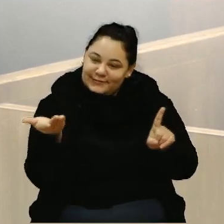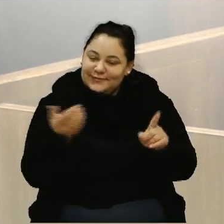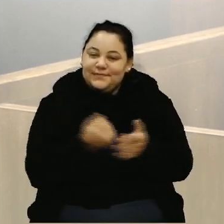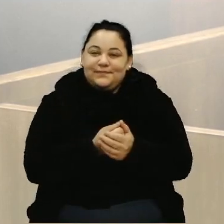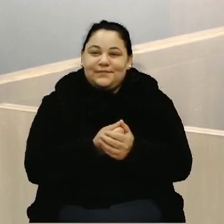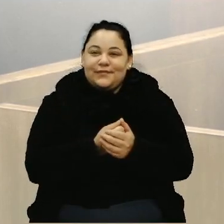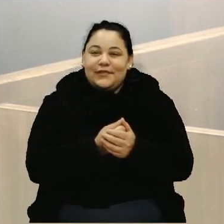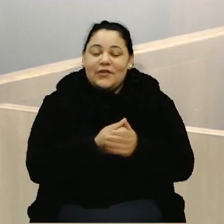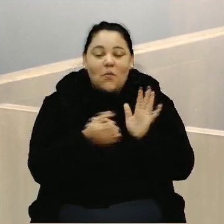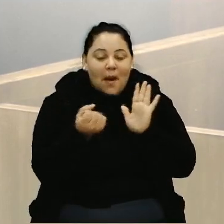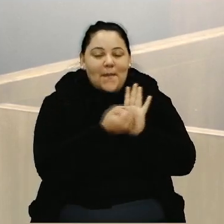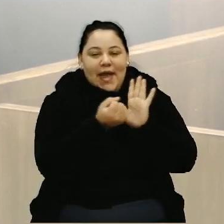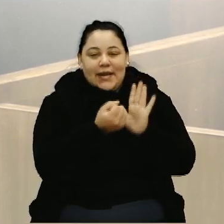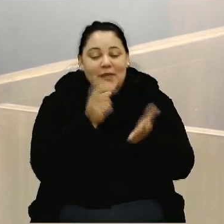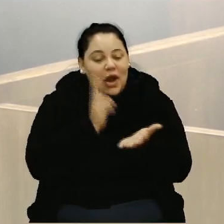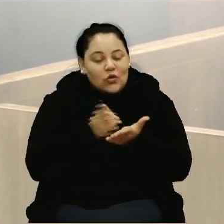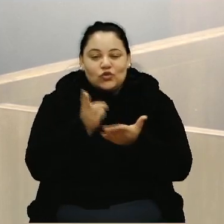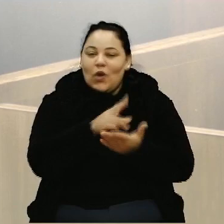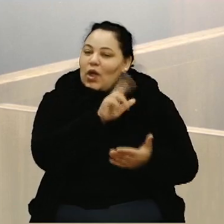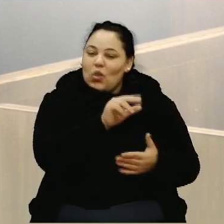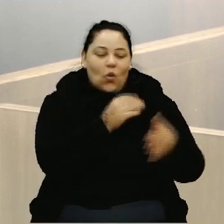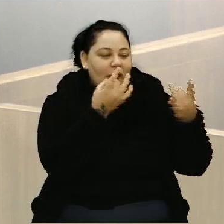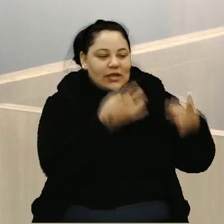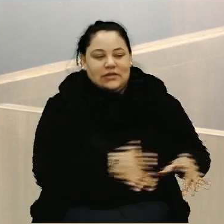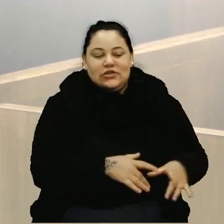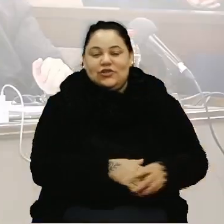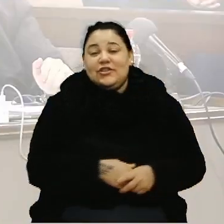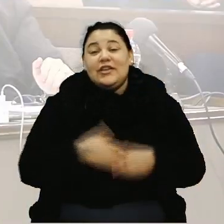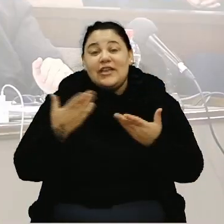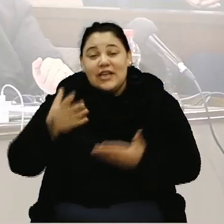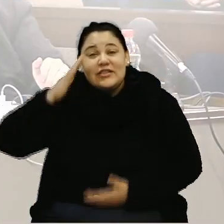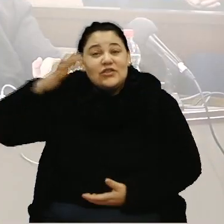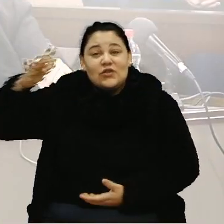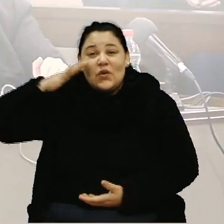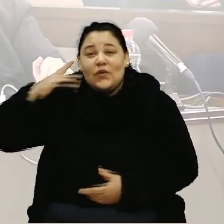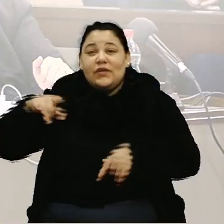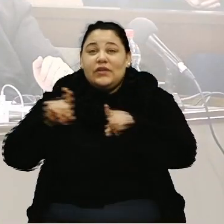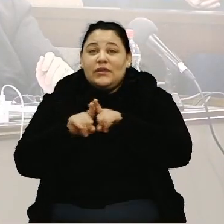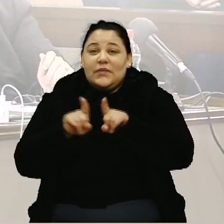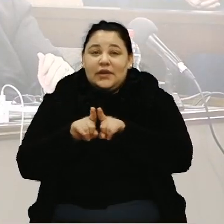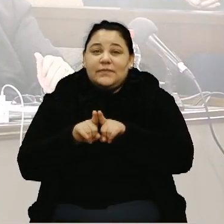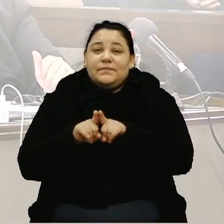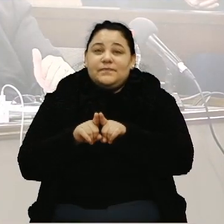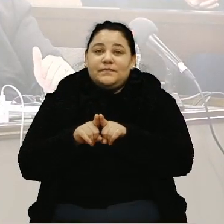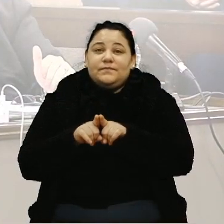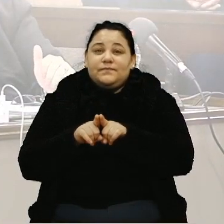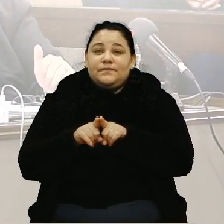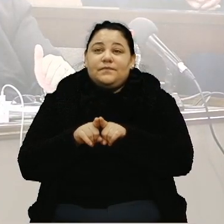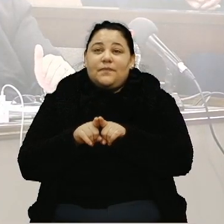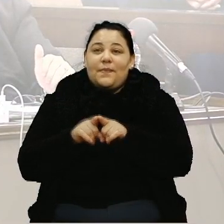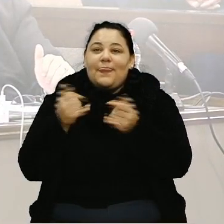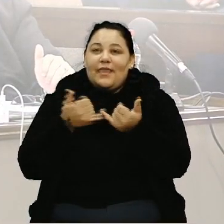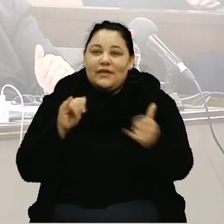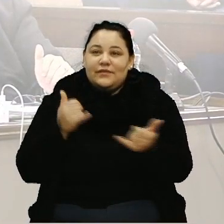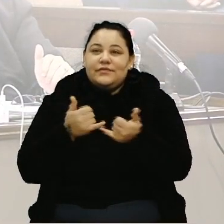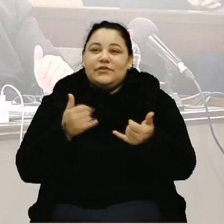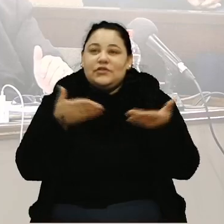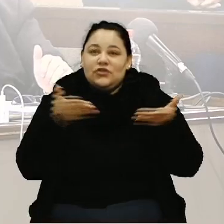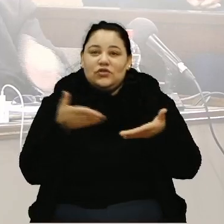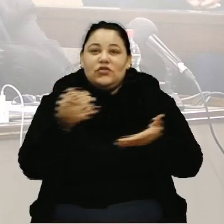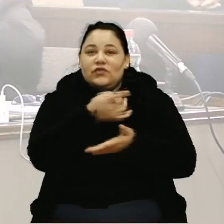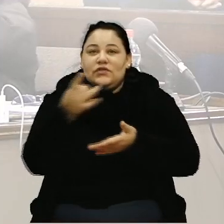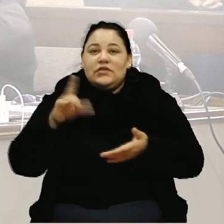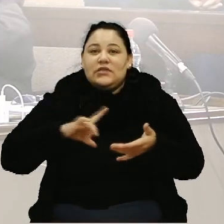símbolo de perseverança. E que esse sonho, lá por uma energia elétrica que hoje é possível, graças à qualidade que vocês